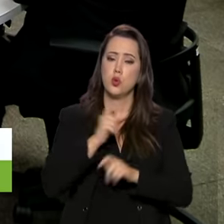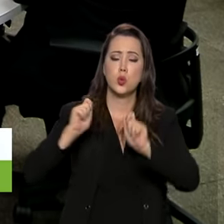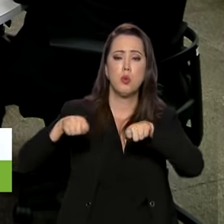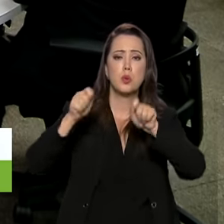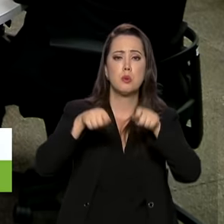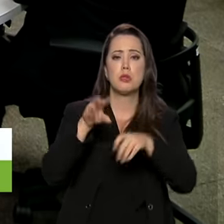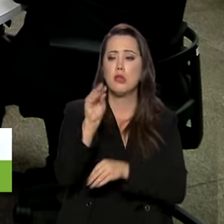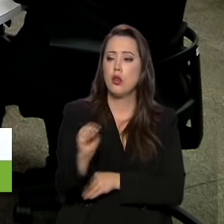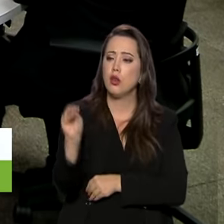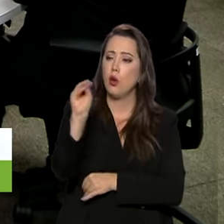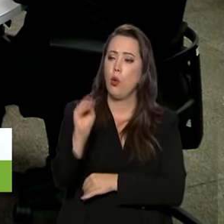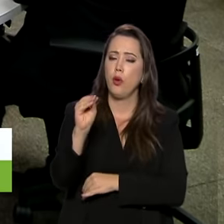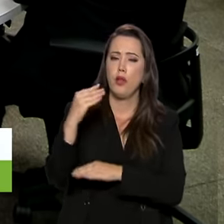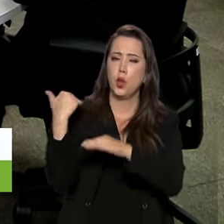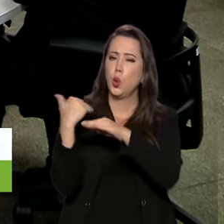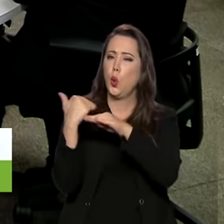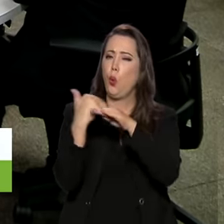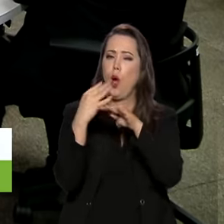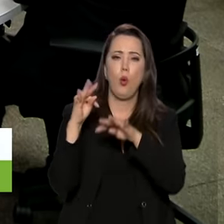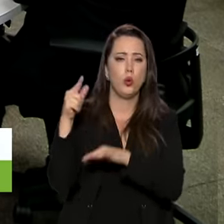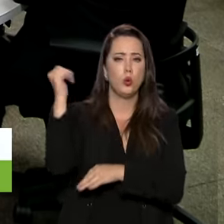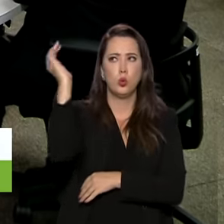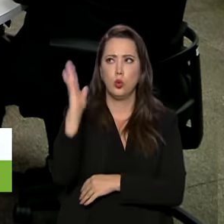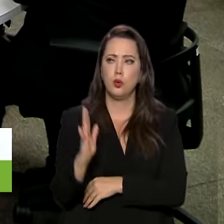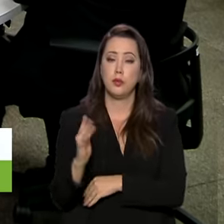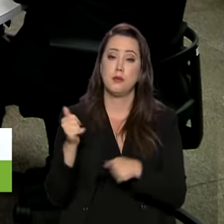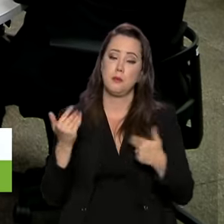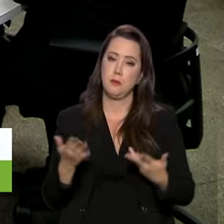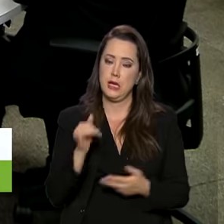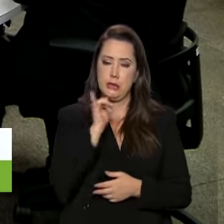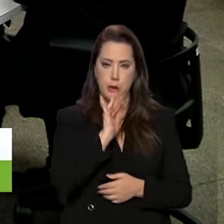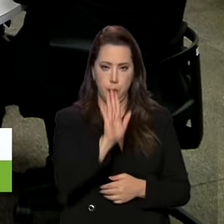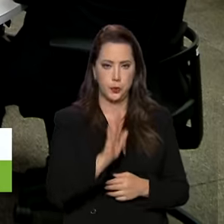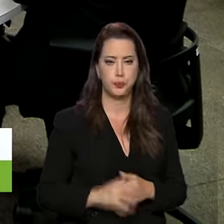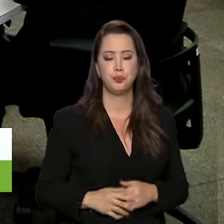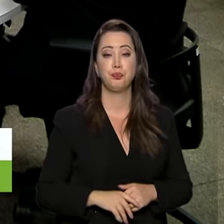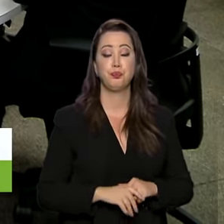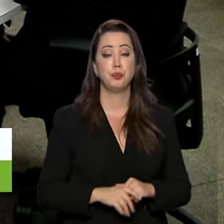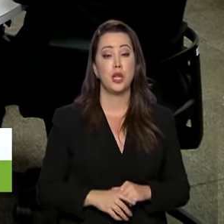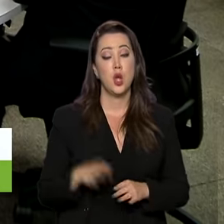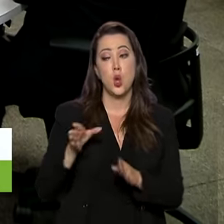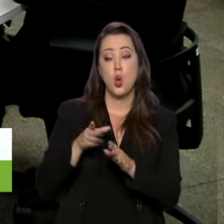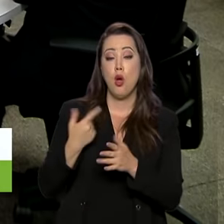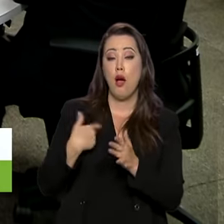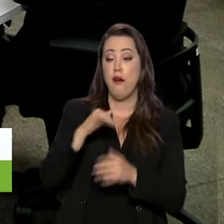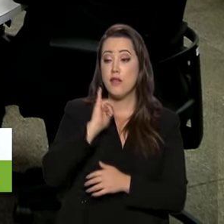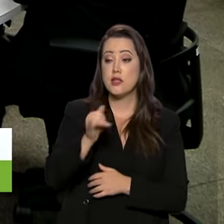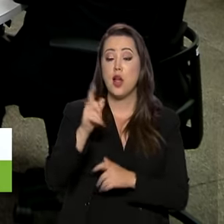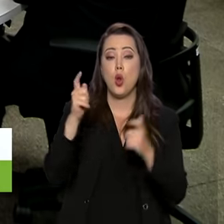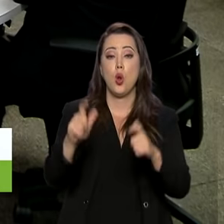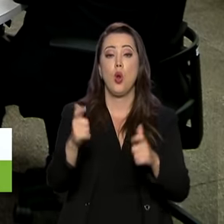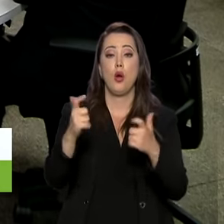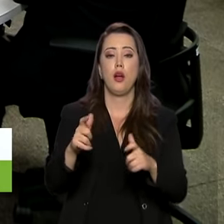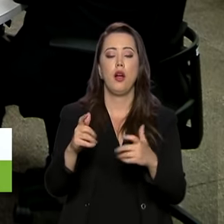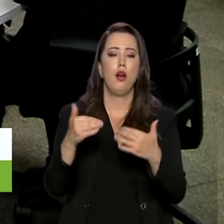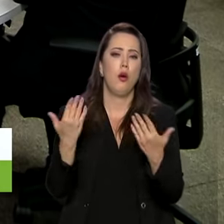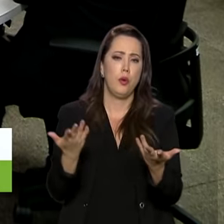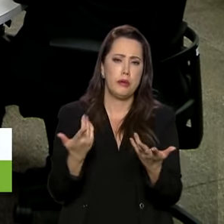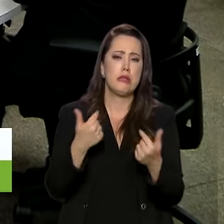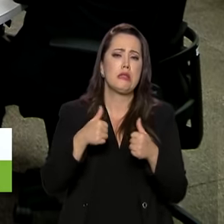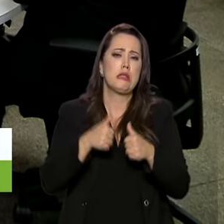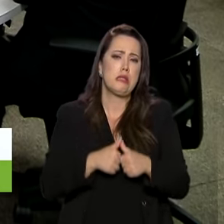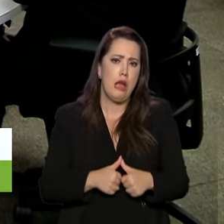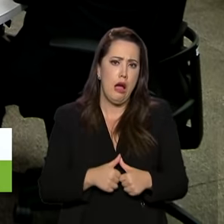possibilitar um atendimento padronizado em todo o país por exemplo ao indicar o local de atendimento em saúde em que se